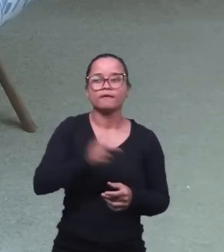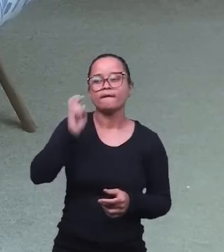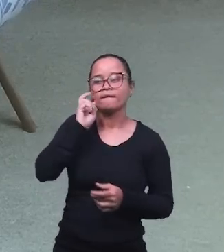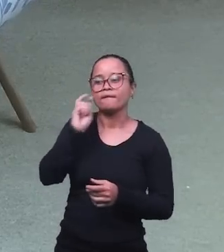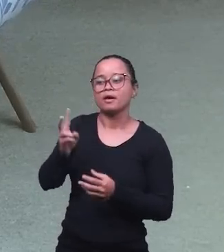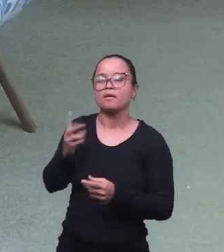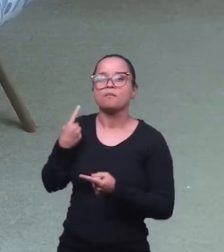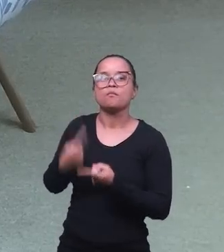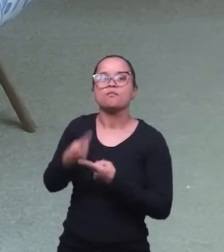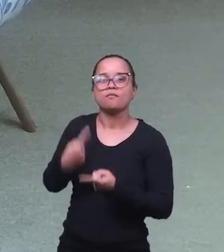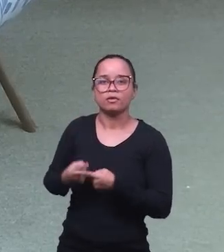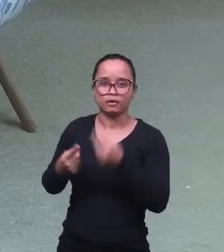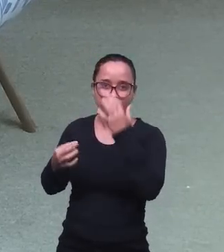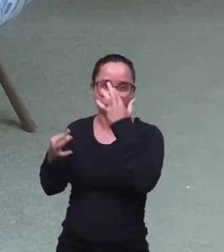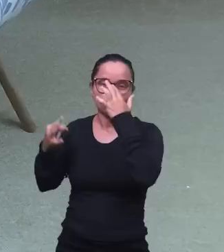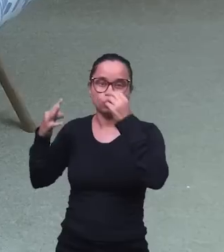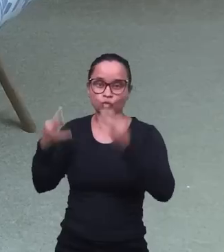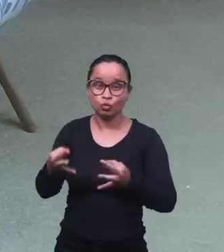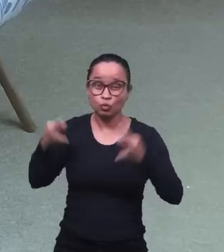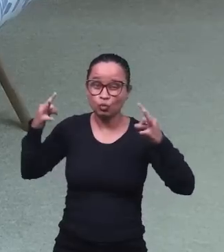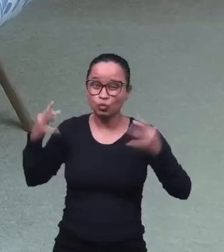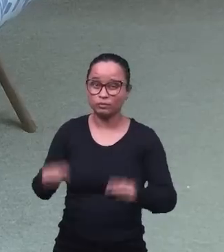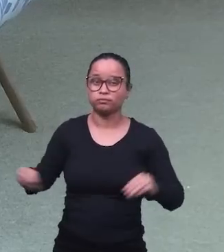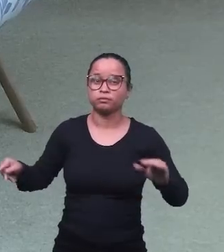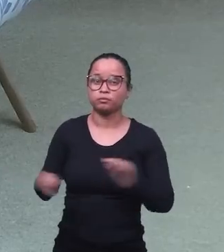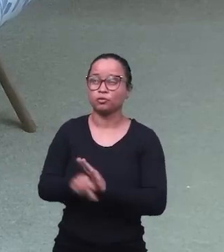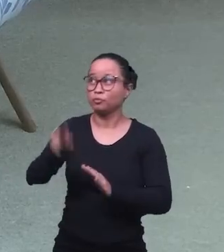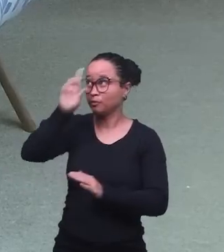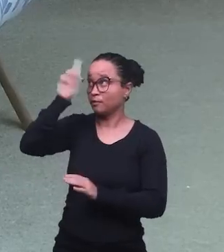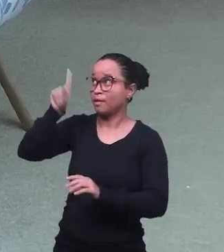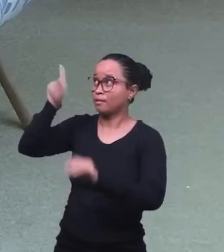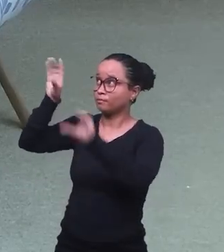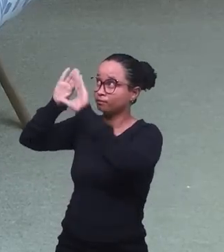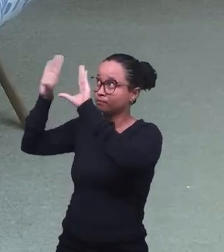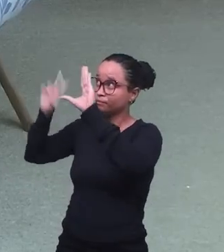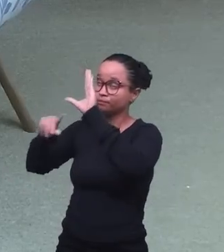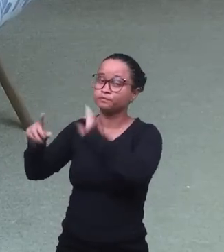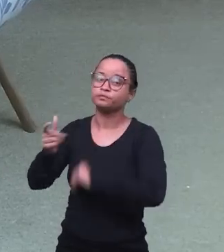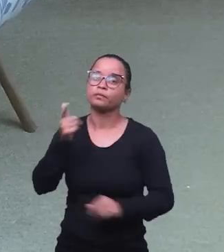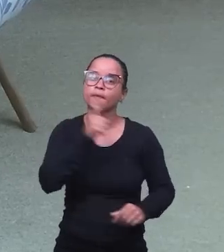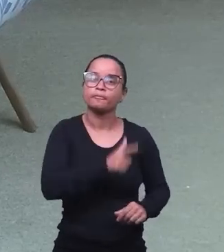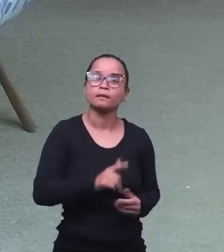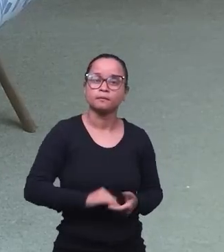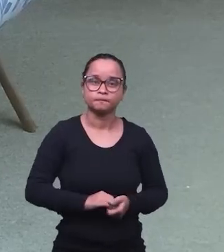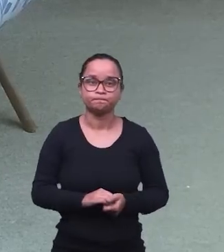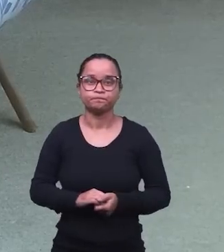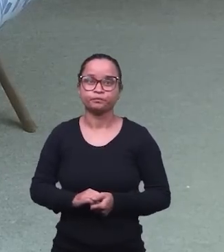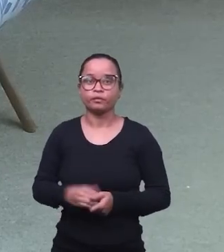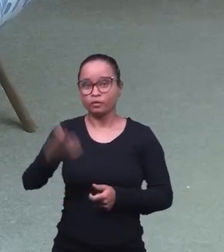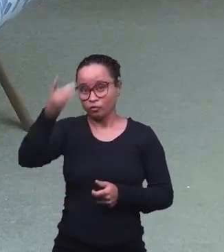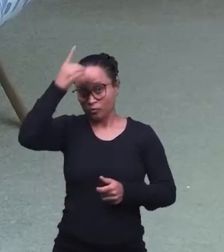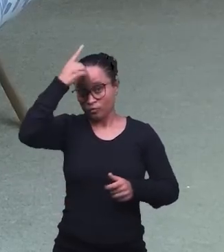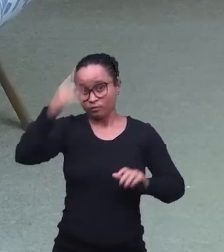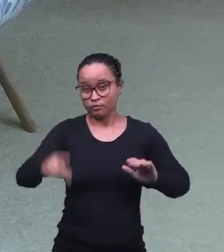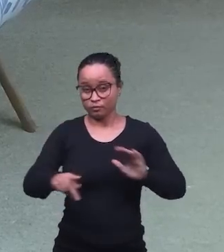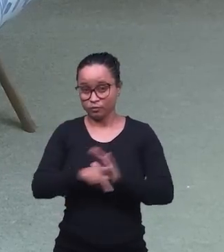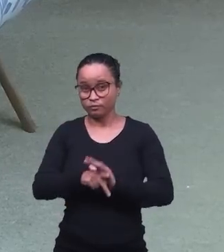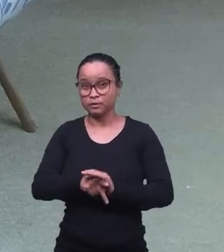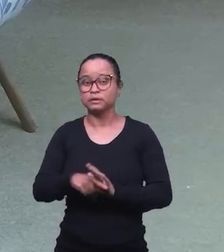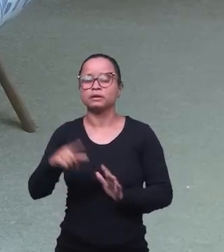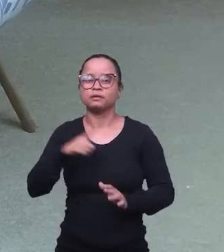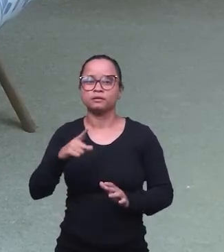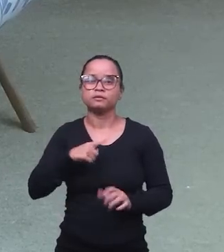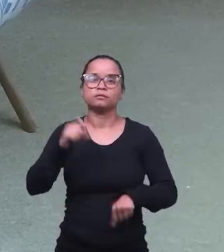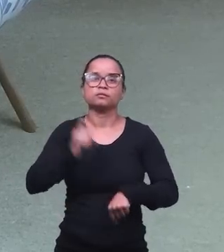por quê? Porque é tudo que veio da parte do Senhor da eternidade. E aquilo que nós recebemos, os dons, eles vão voltar com a igreja no